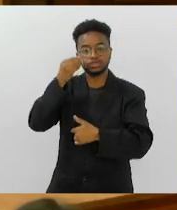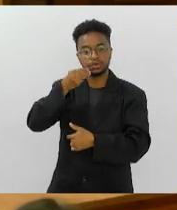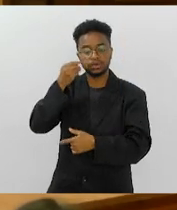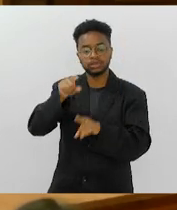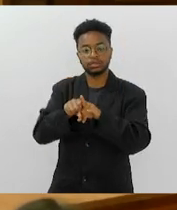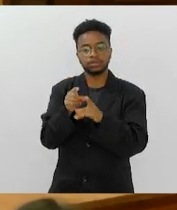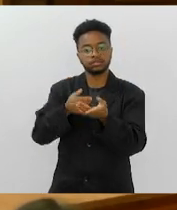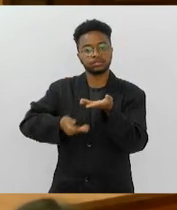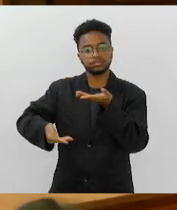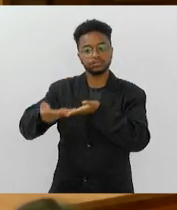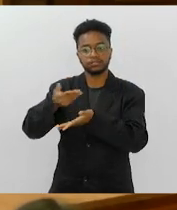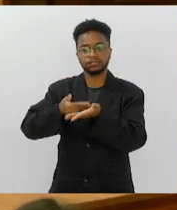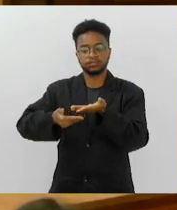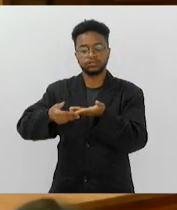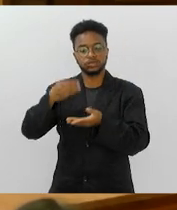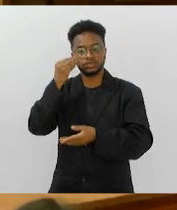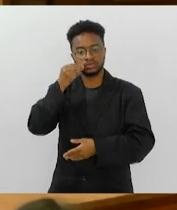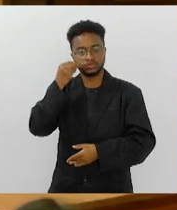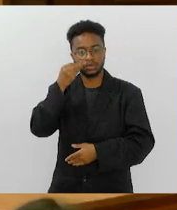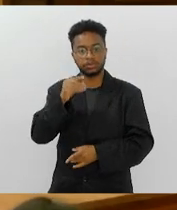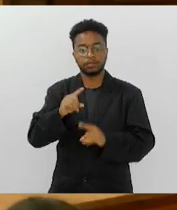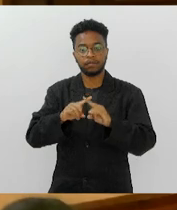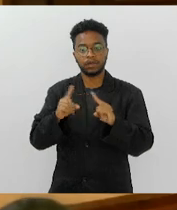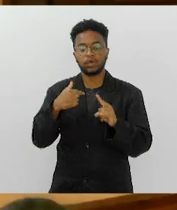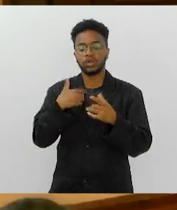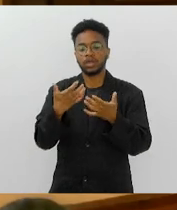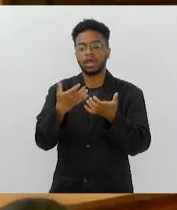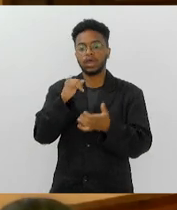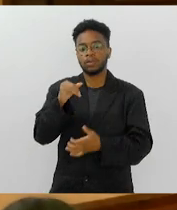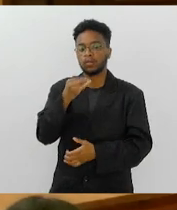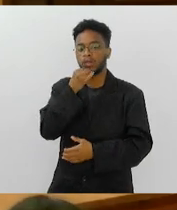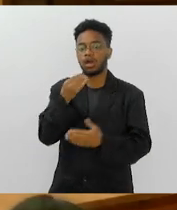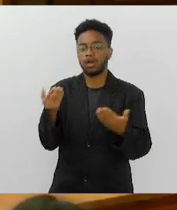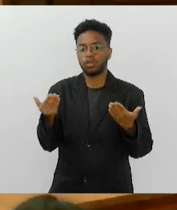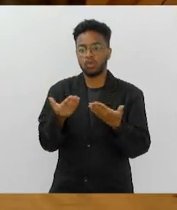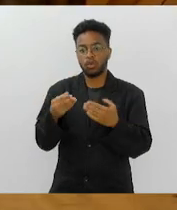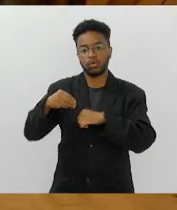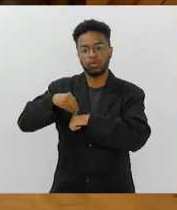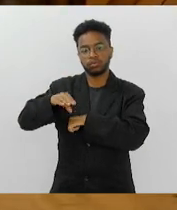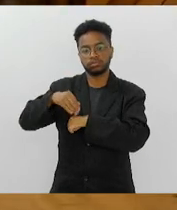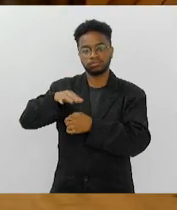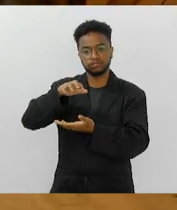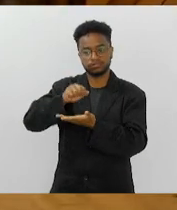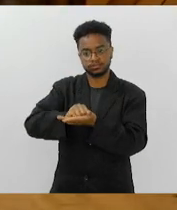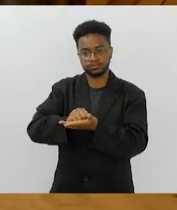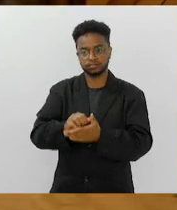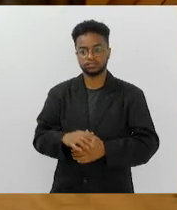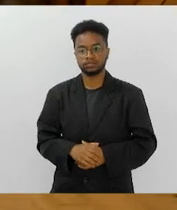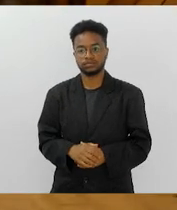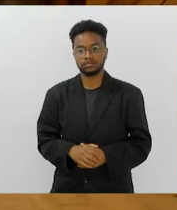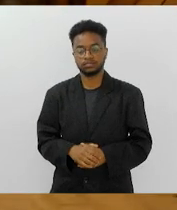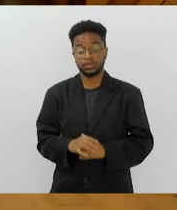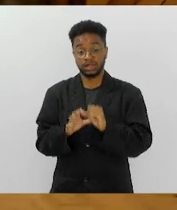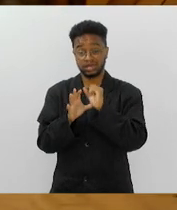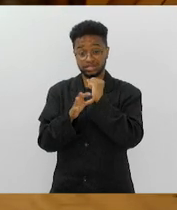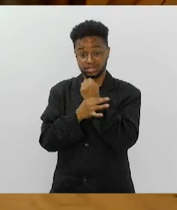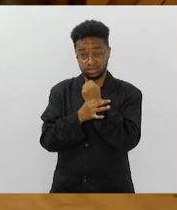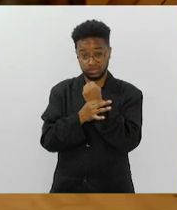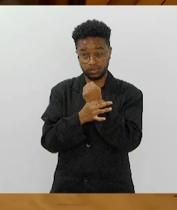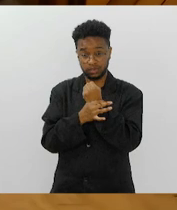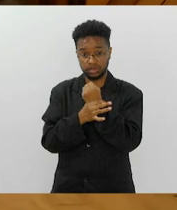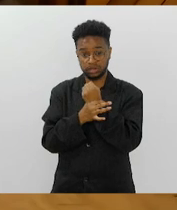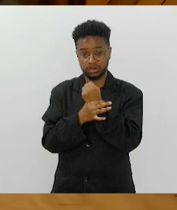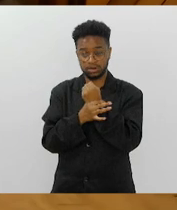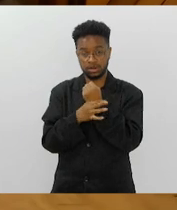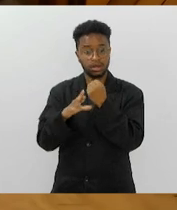exitosa. Mas uma coisa que eu já quero aproveitar a oportunidade para deixar aqui bem registrado. Segurança não se faz só com